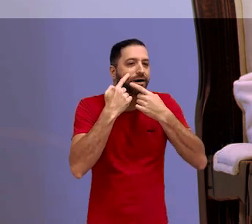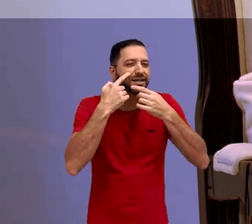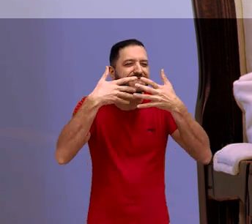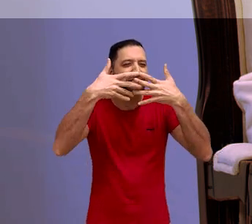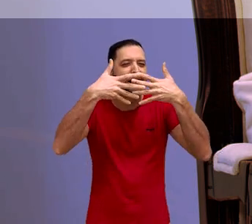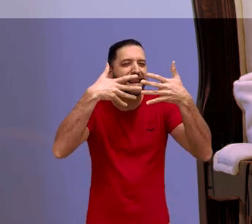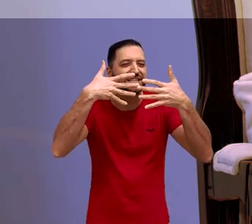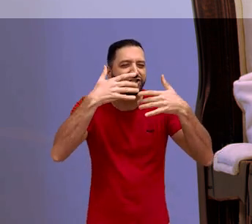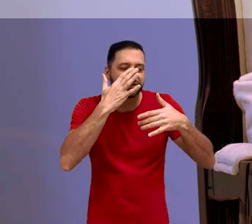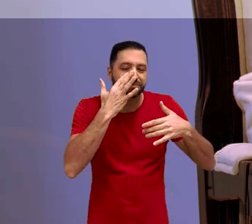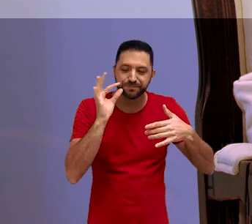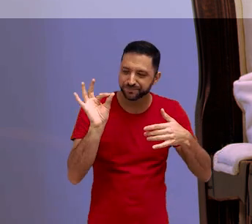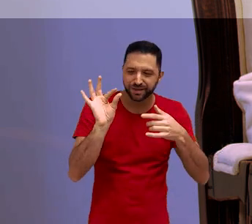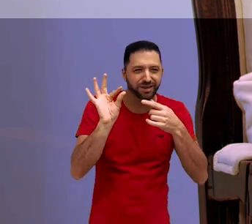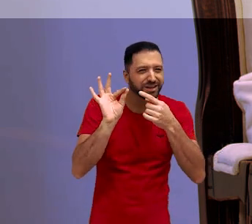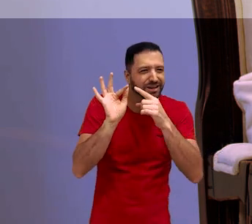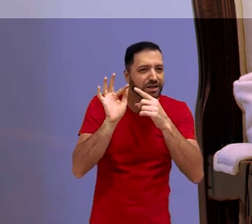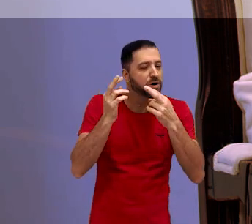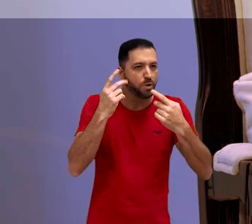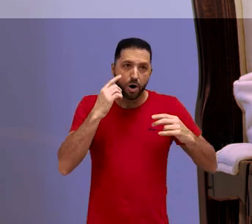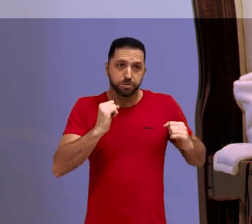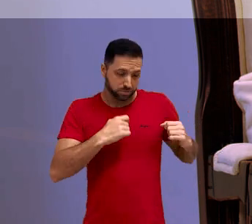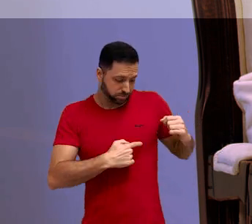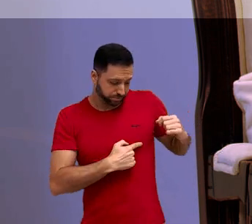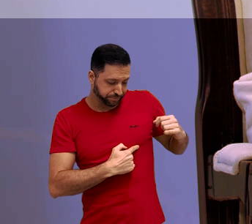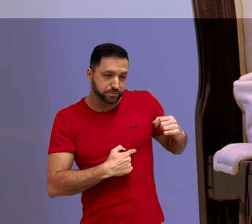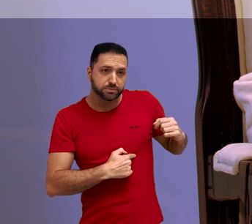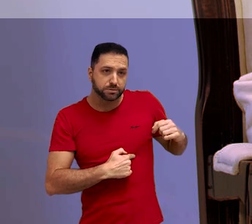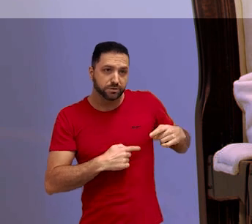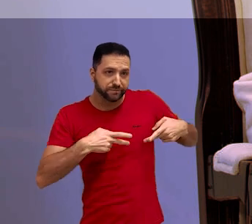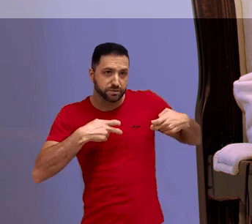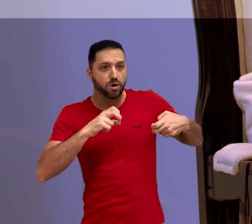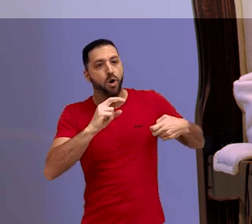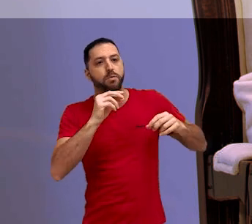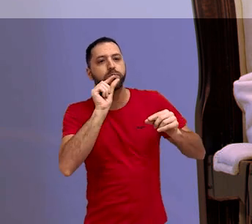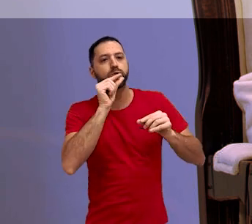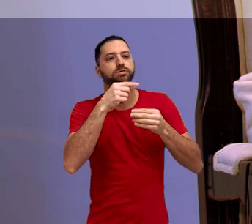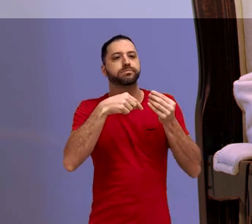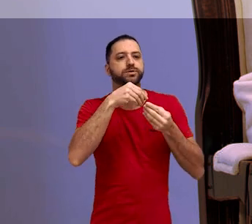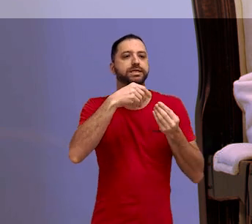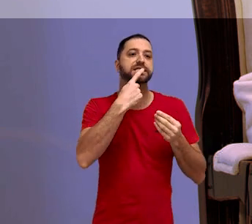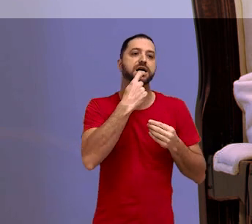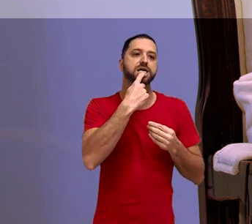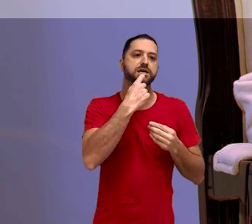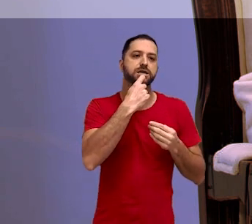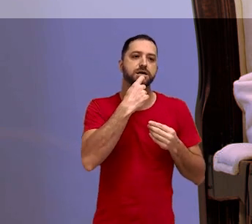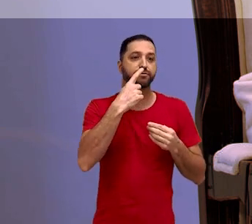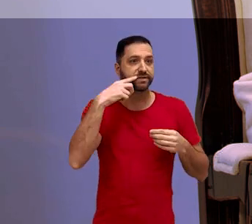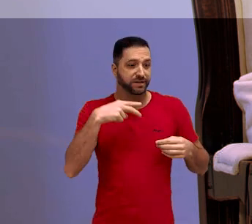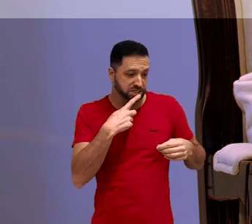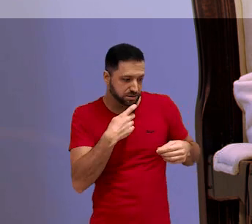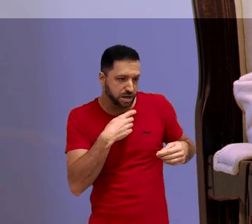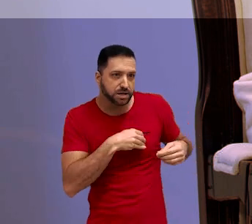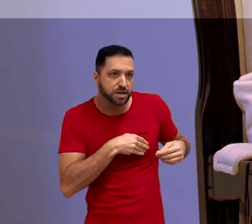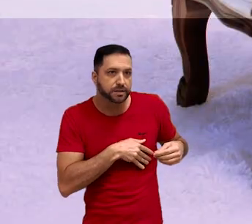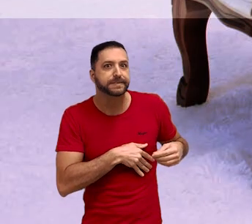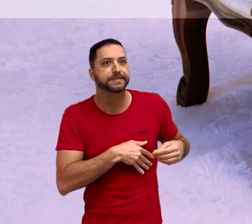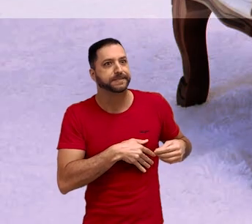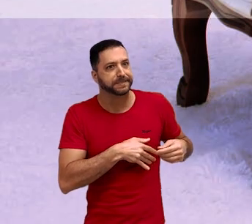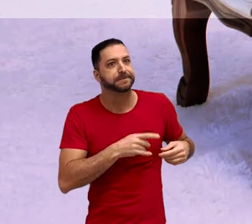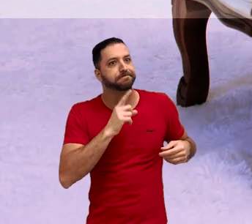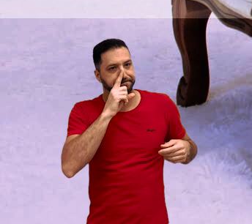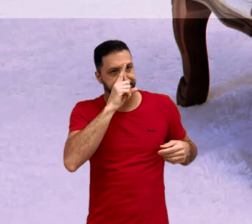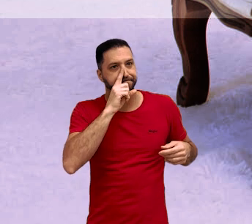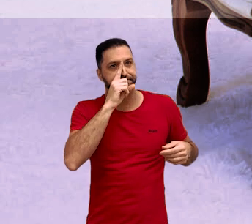você vê no seu mamilo é importante? Ela tem que ser tipo lágrima, transparente ou sanguinolenta.